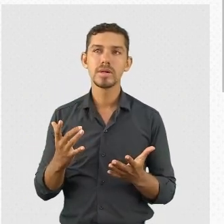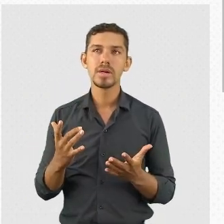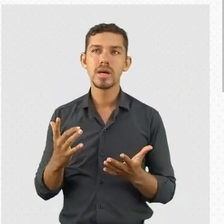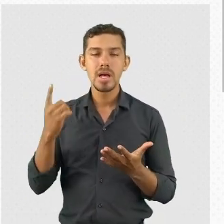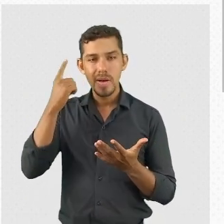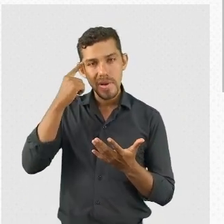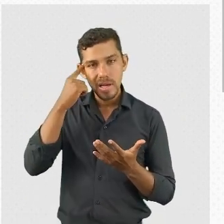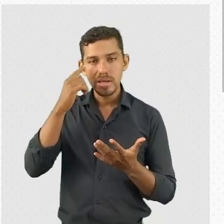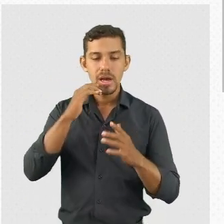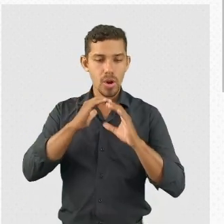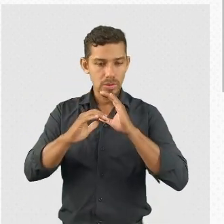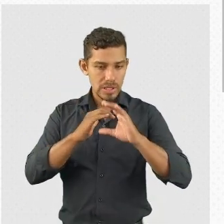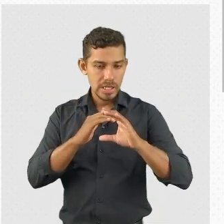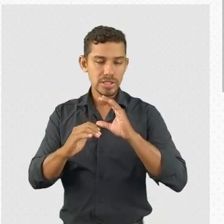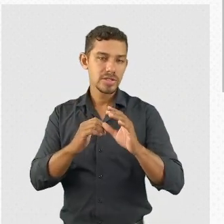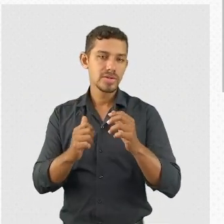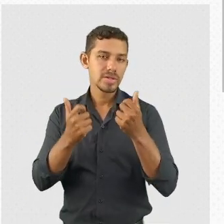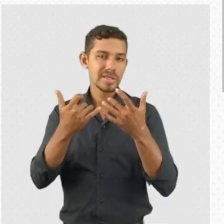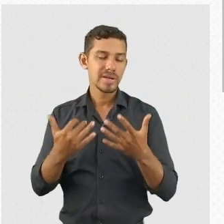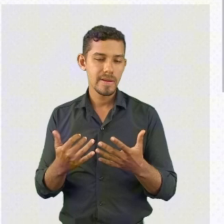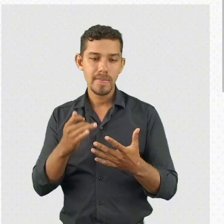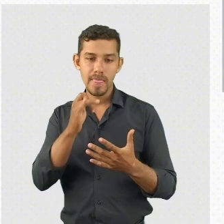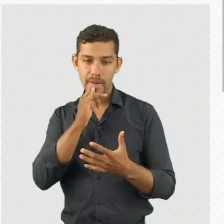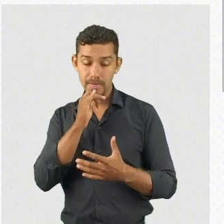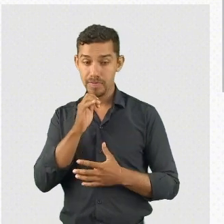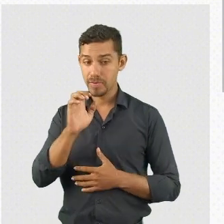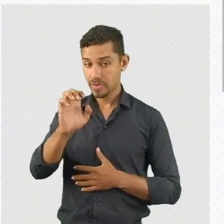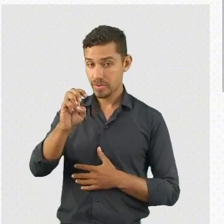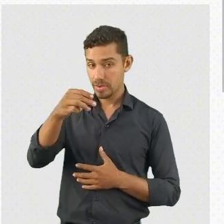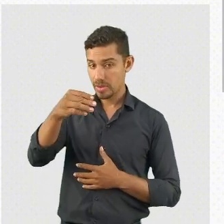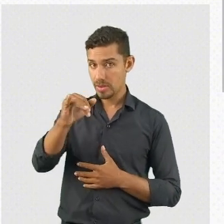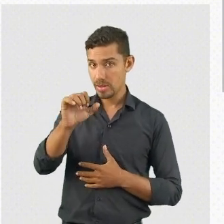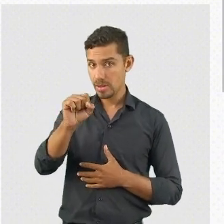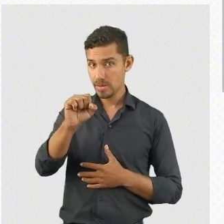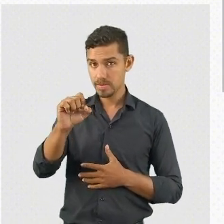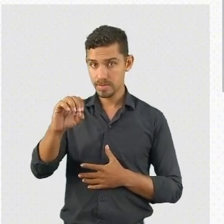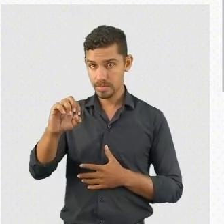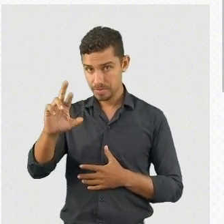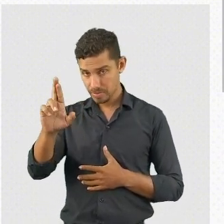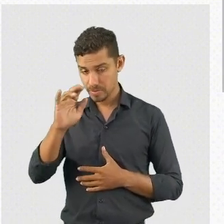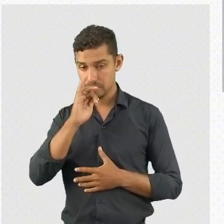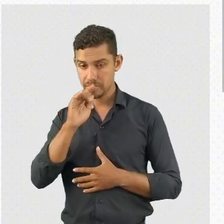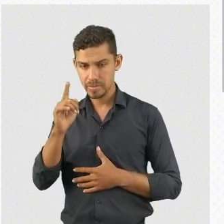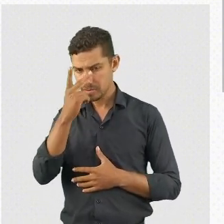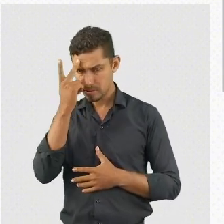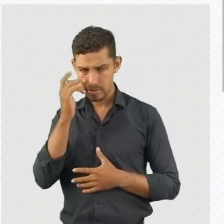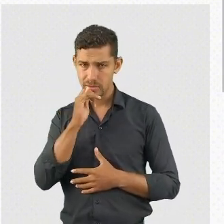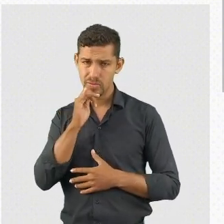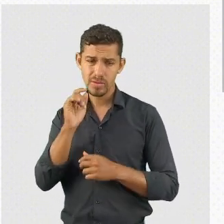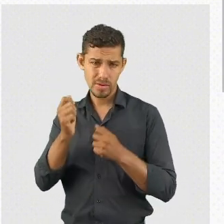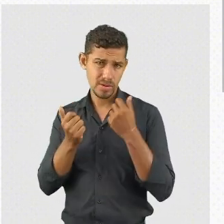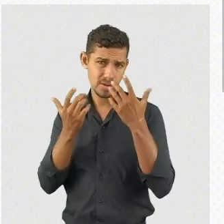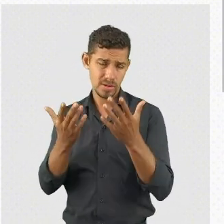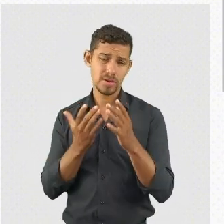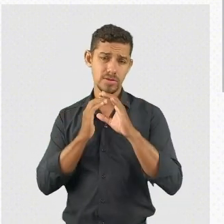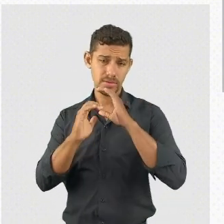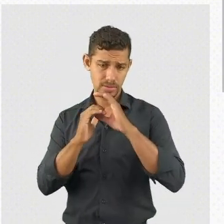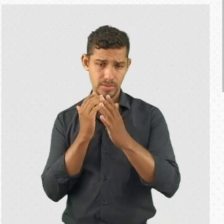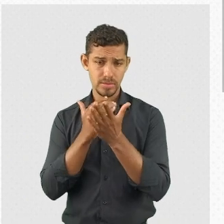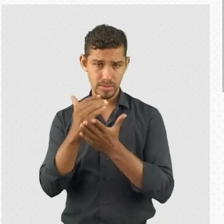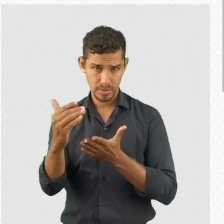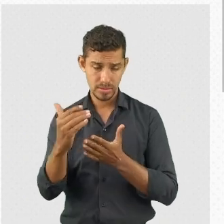pensamos no processo comunicativo, a gente tem o emissor, né, que é a pessoa que está fazendo a comunicação